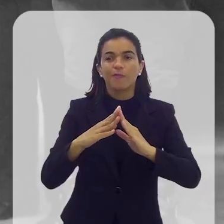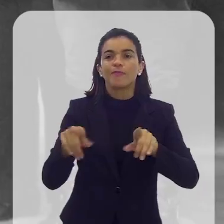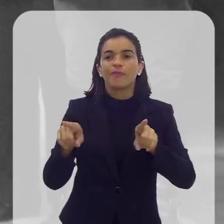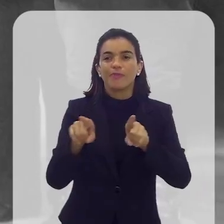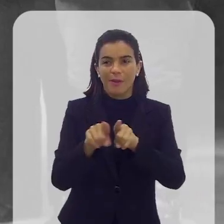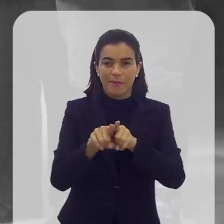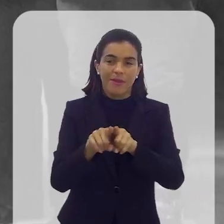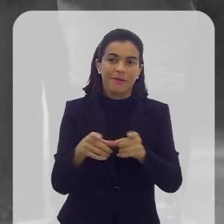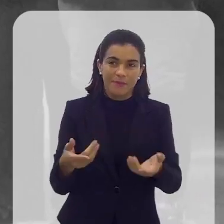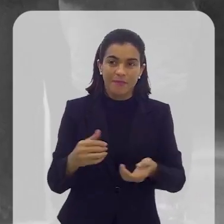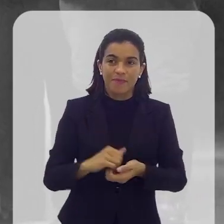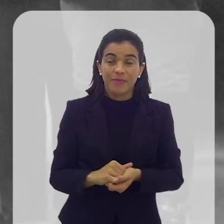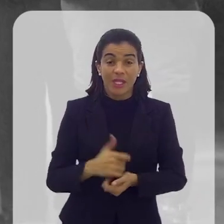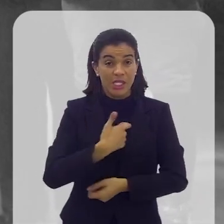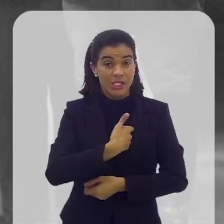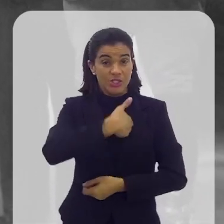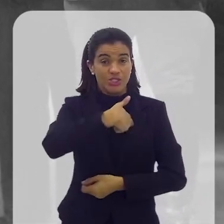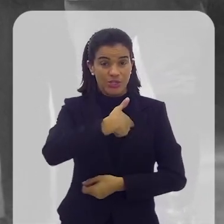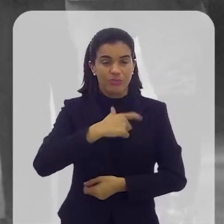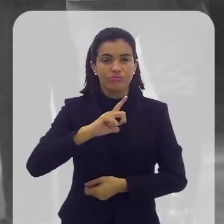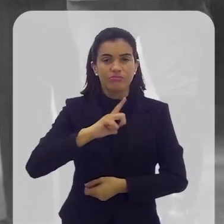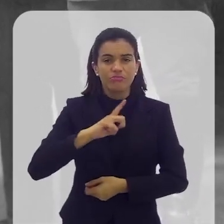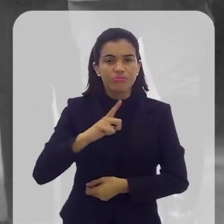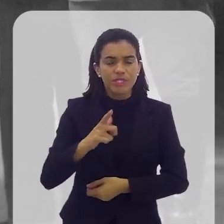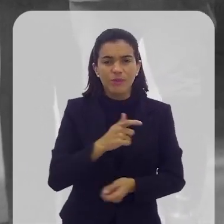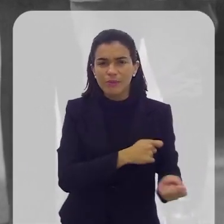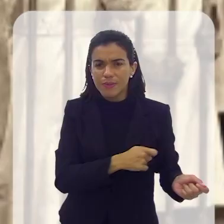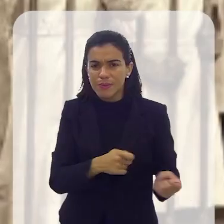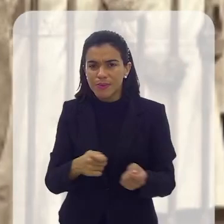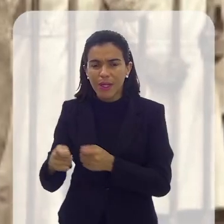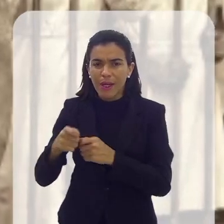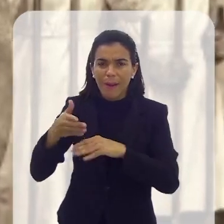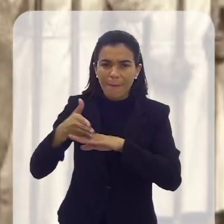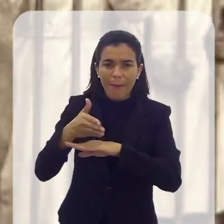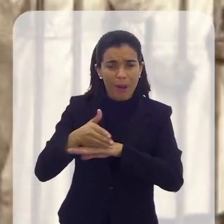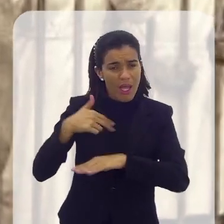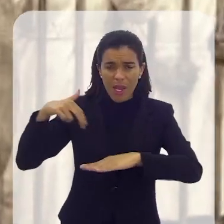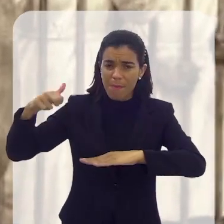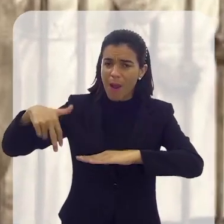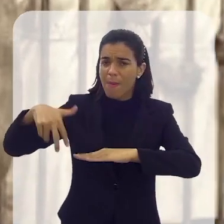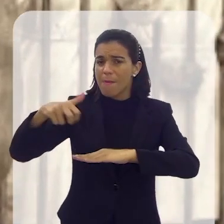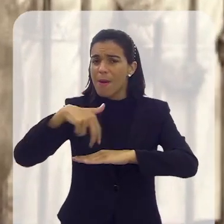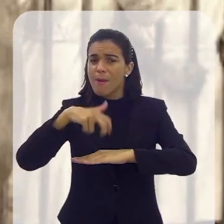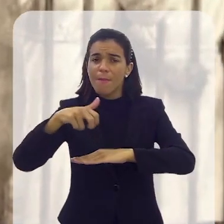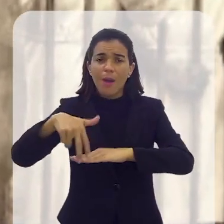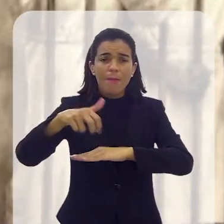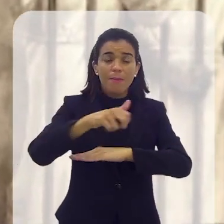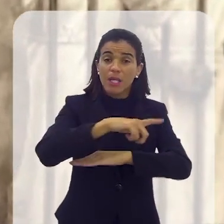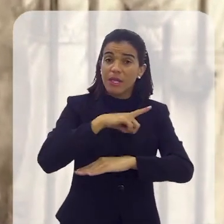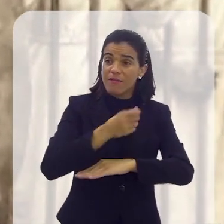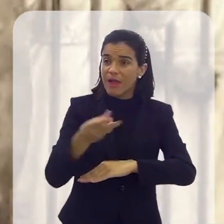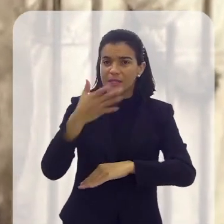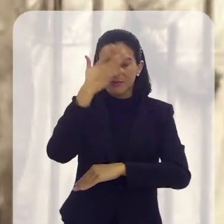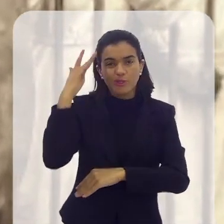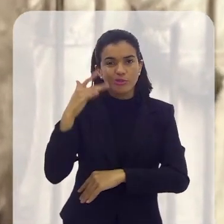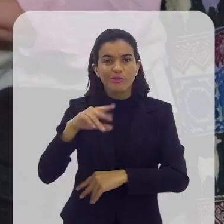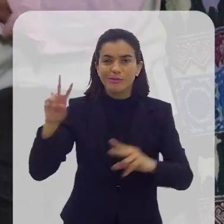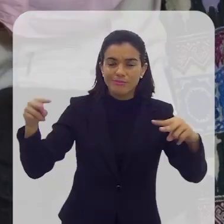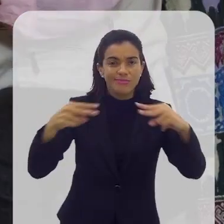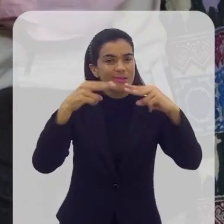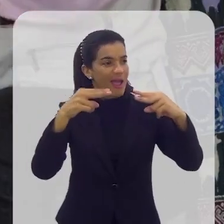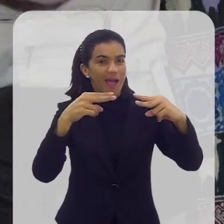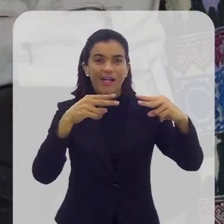com Venceslau Braz. Posteriormente, a entrada na Segunda Guerra Mundial, já no período de Vargas.